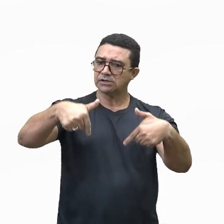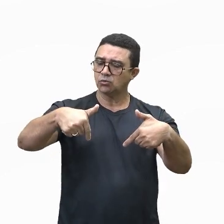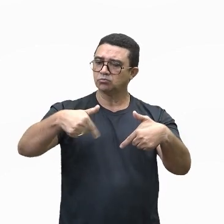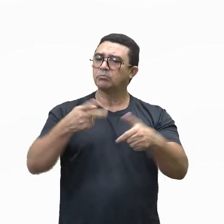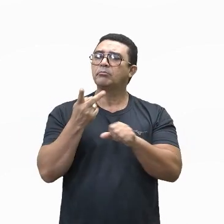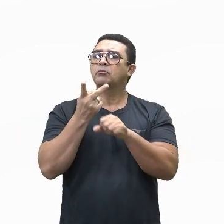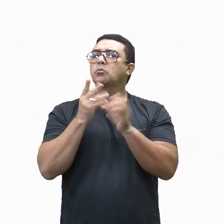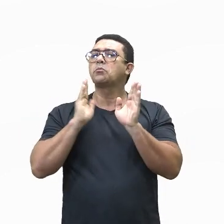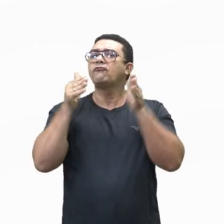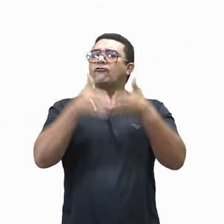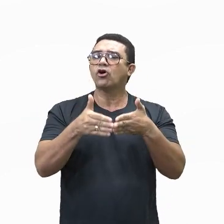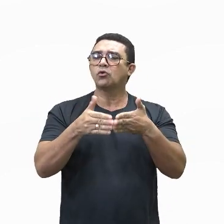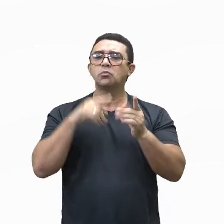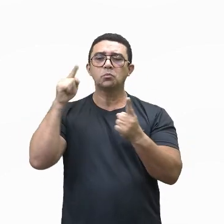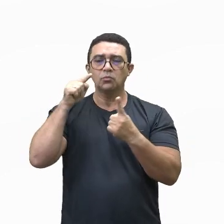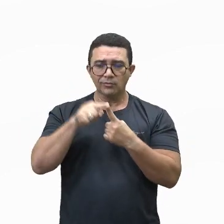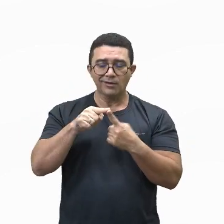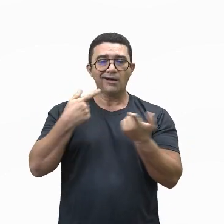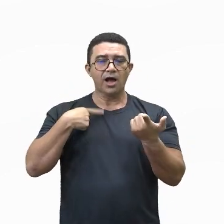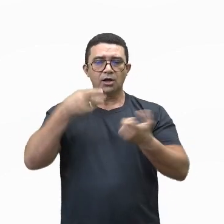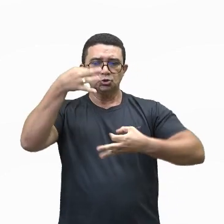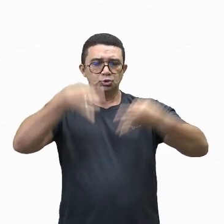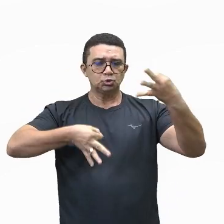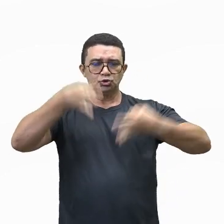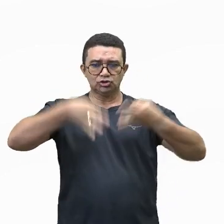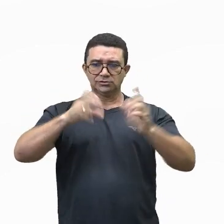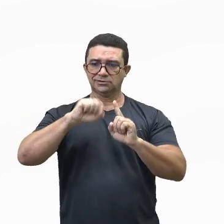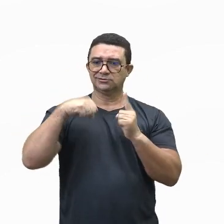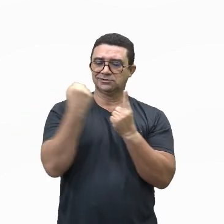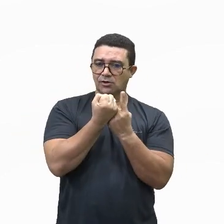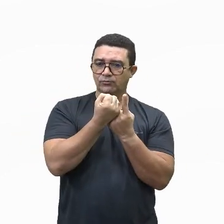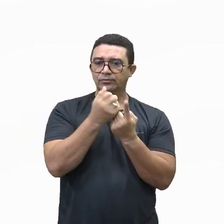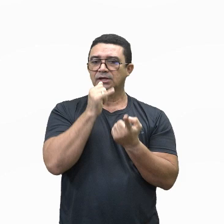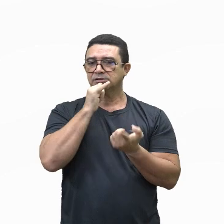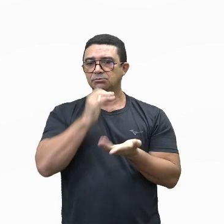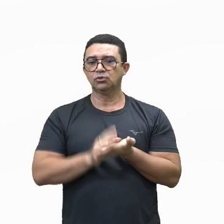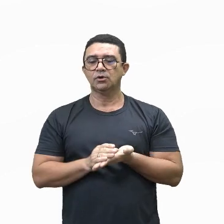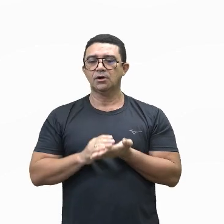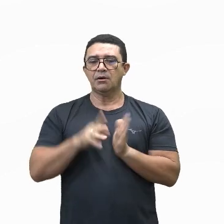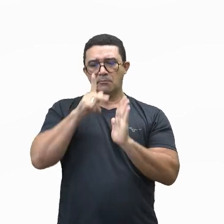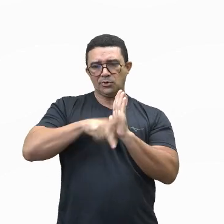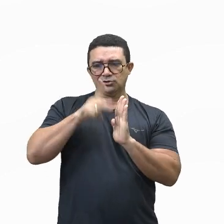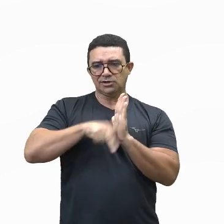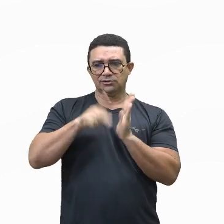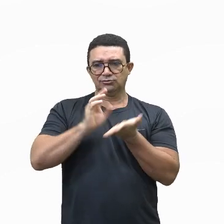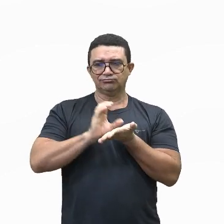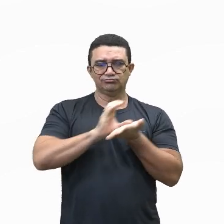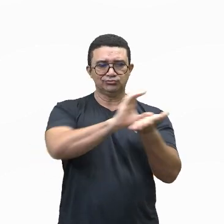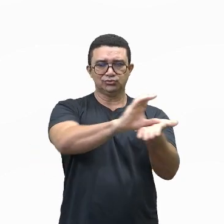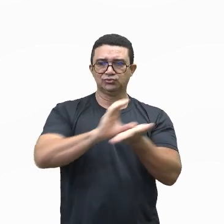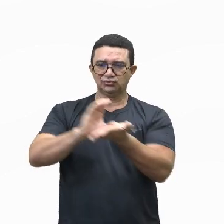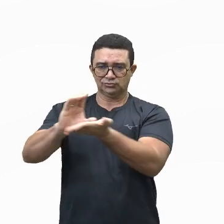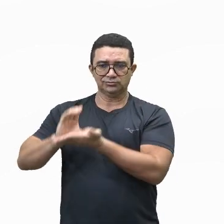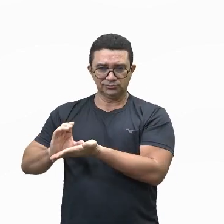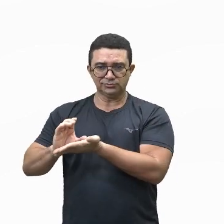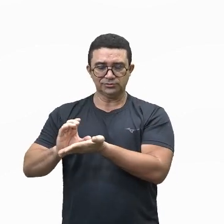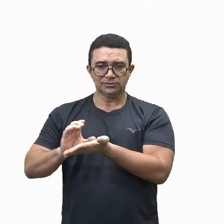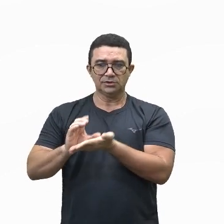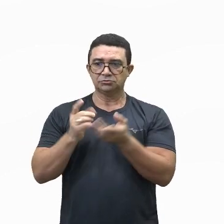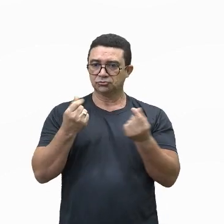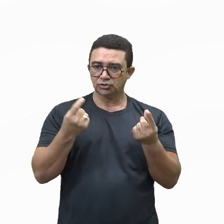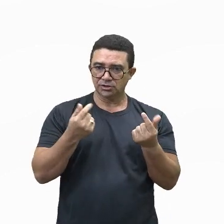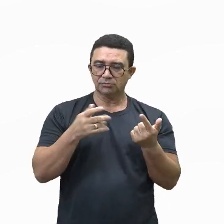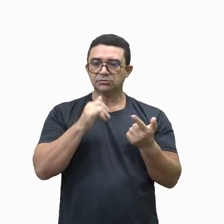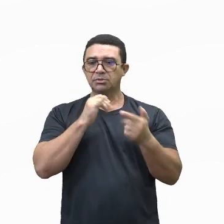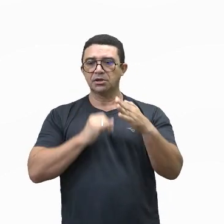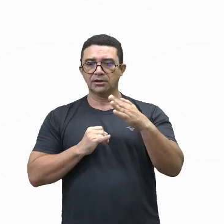social, como programas de transferência de renda, né, de renda básica, por exemplo, de